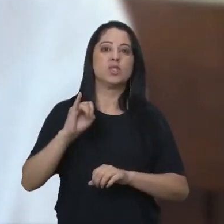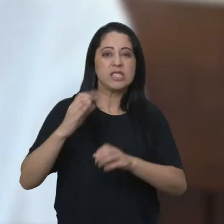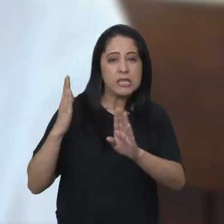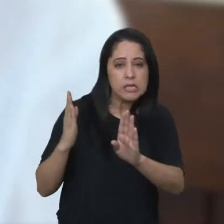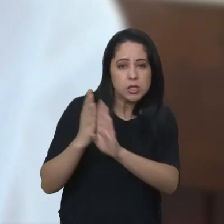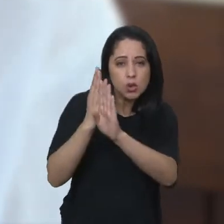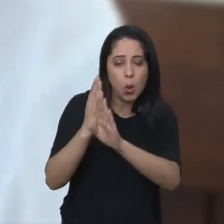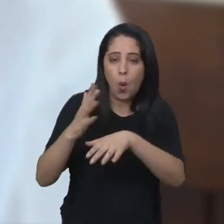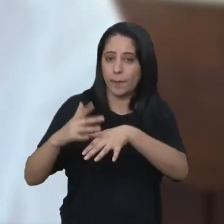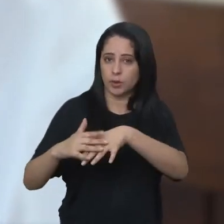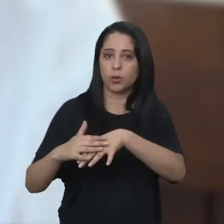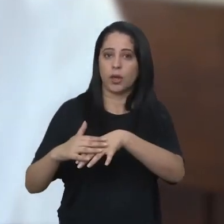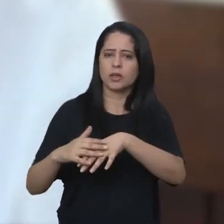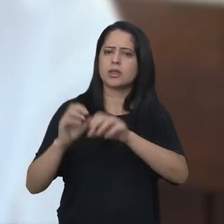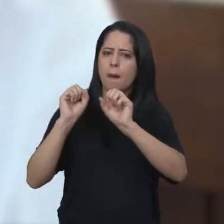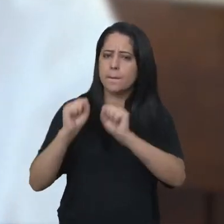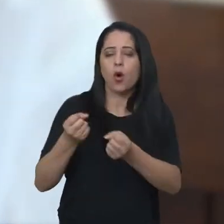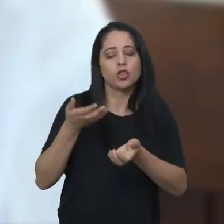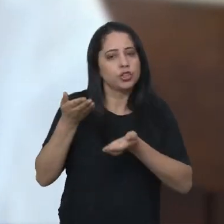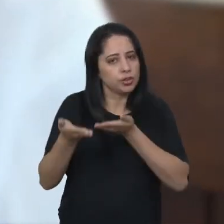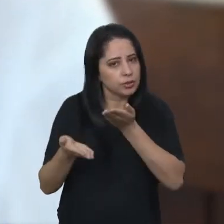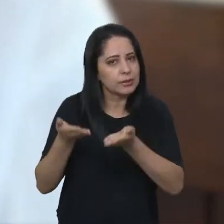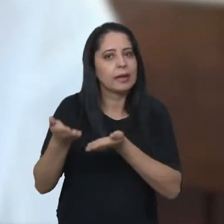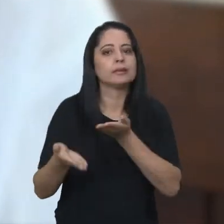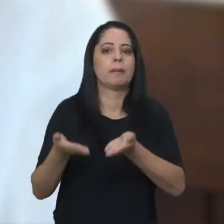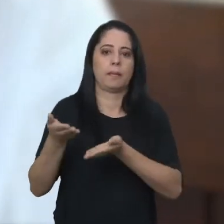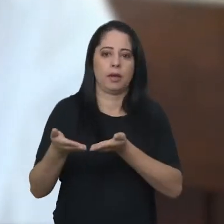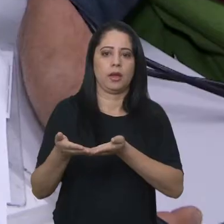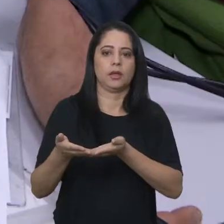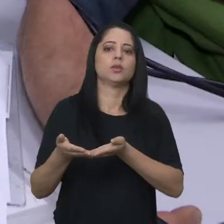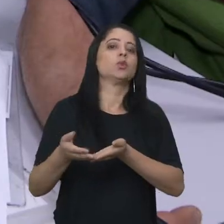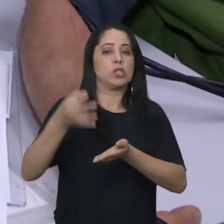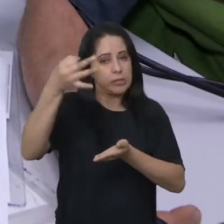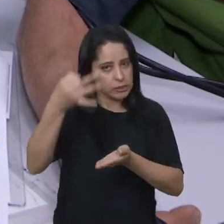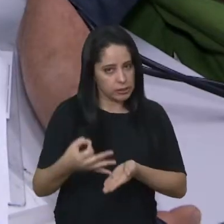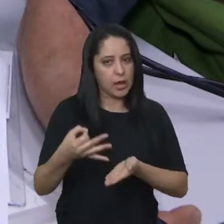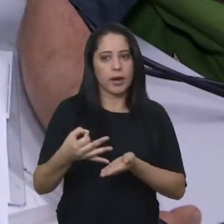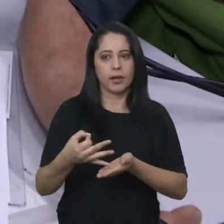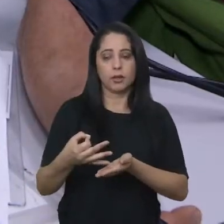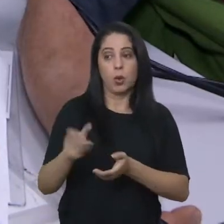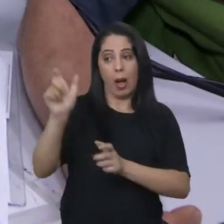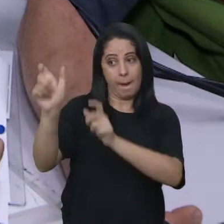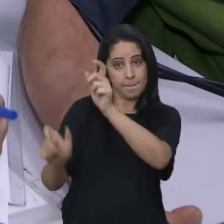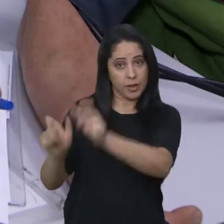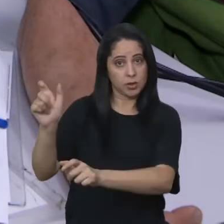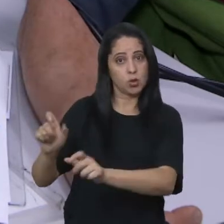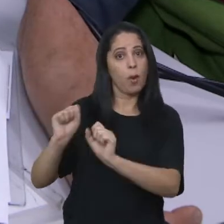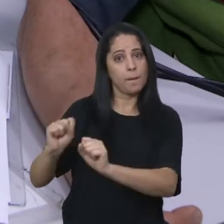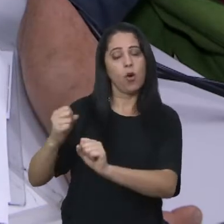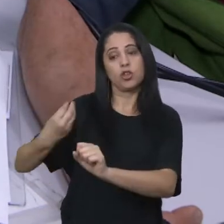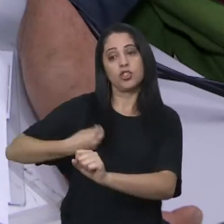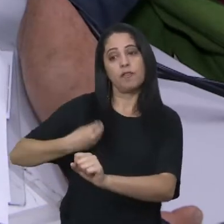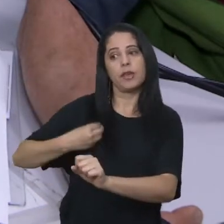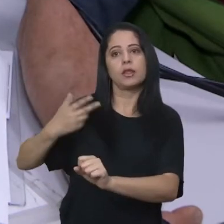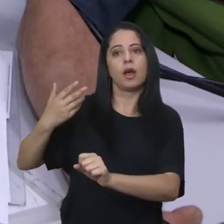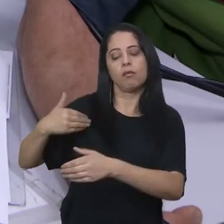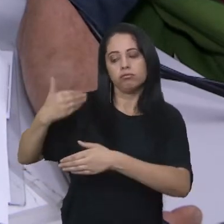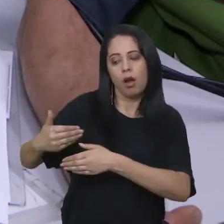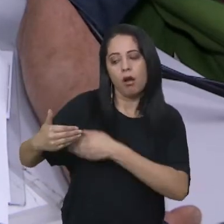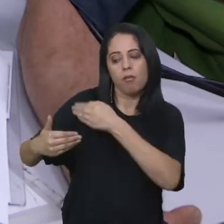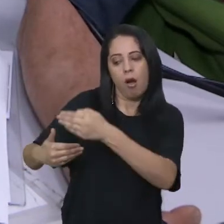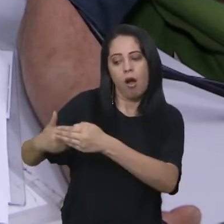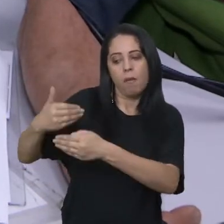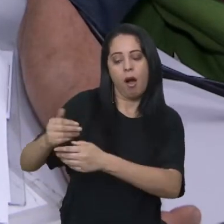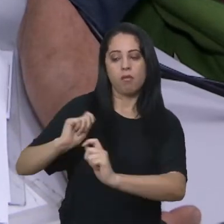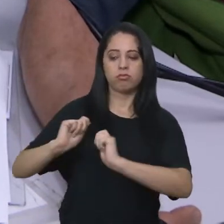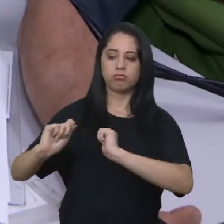da descoberta do problema é possível encontrar também a solução. Com o tratamento adequado, o paciente consegue aprender a criar uma rotina em